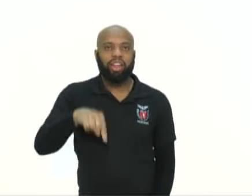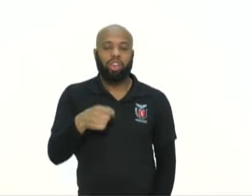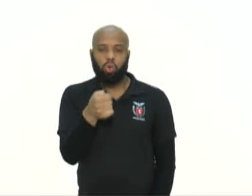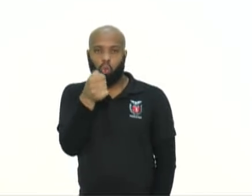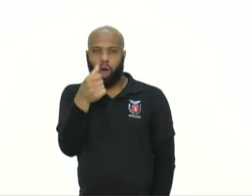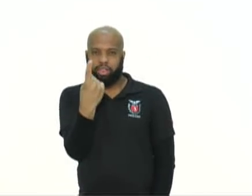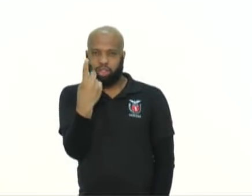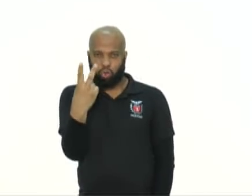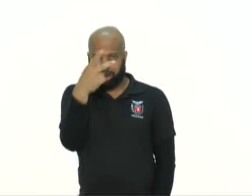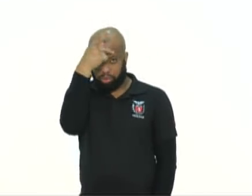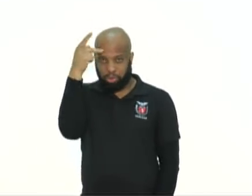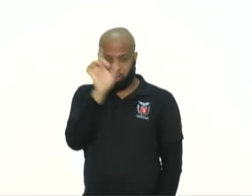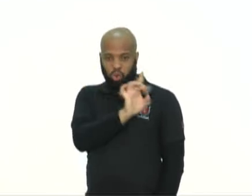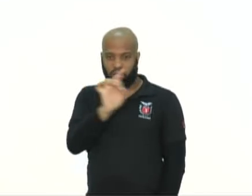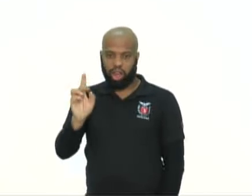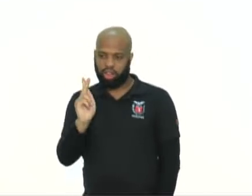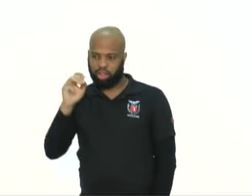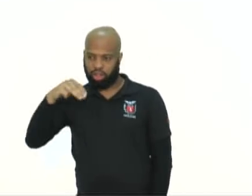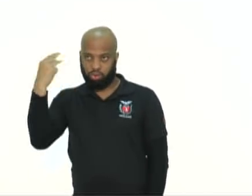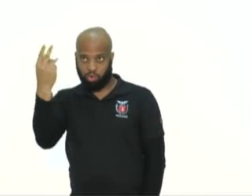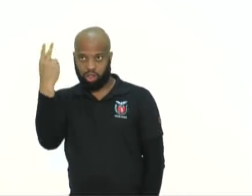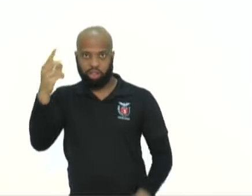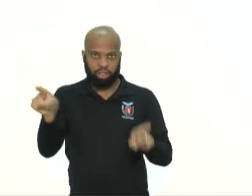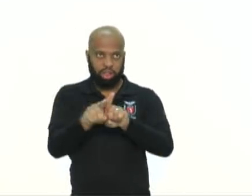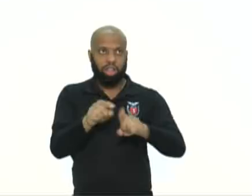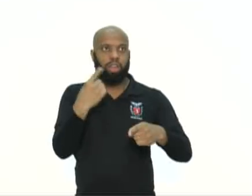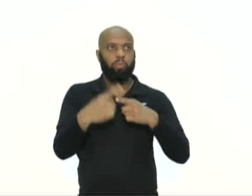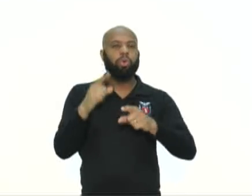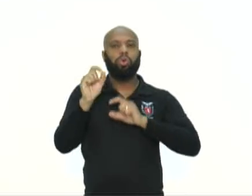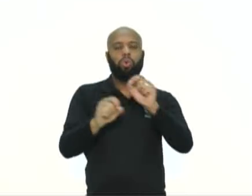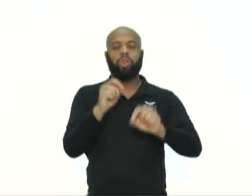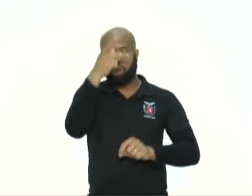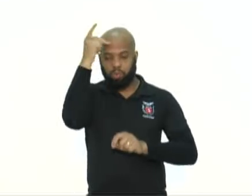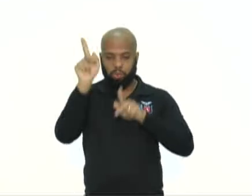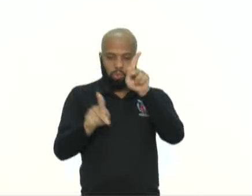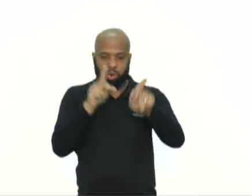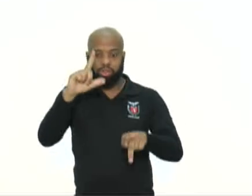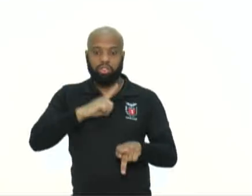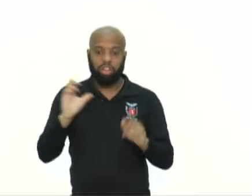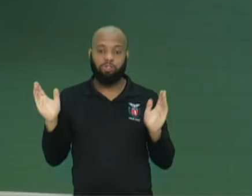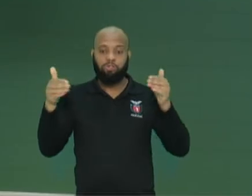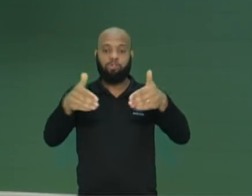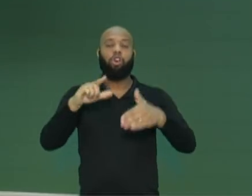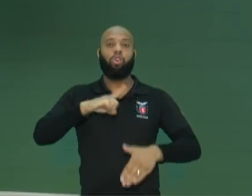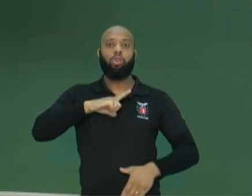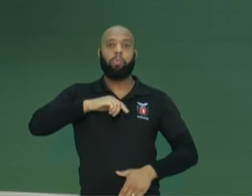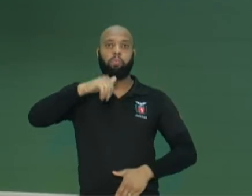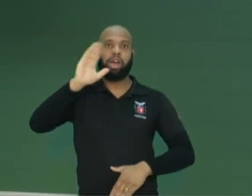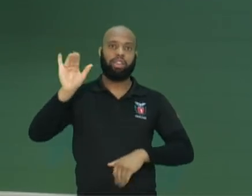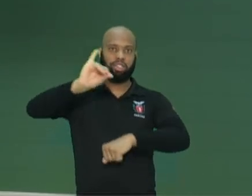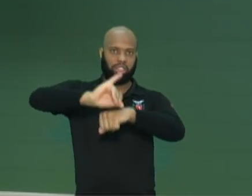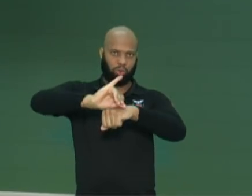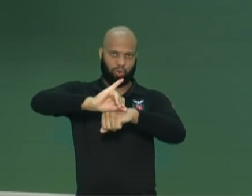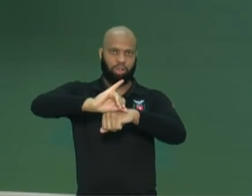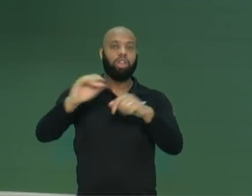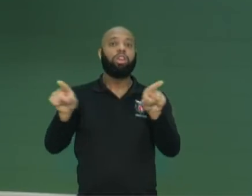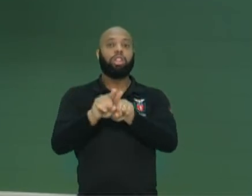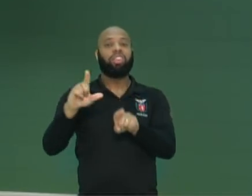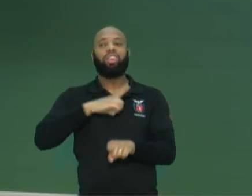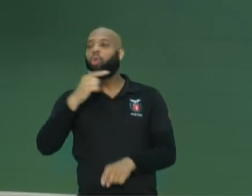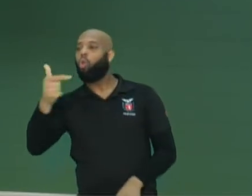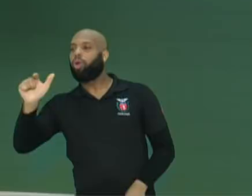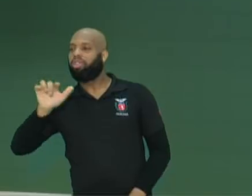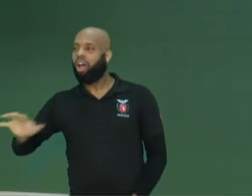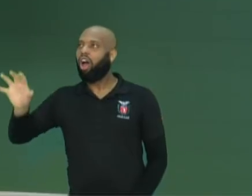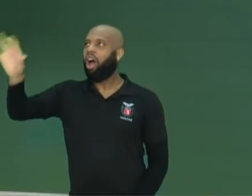por quilômetro quadrado. Lembram que a gente falou que essa população está concentrada principalmente nas capitais e que existem